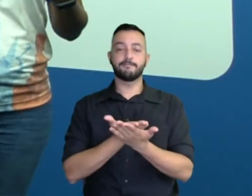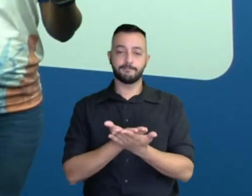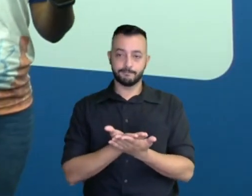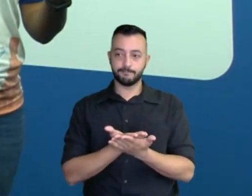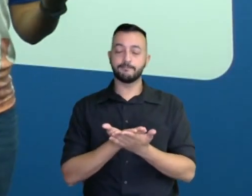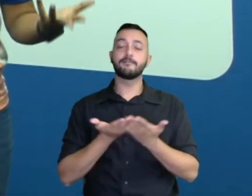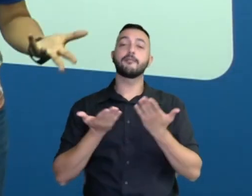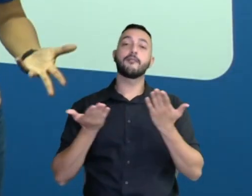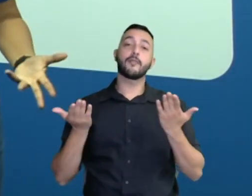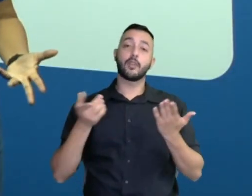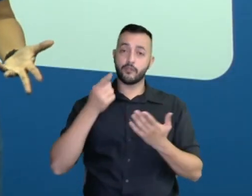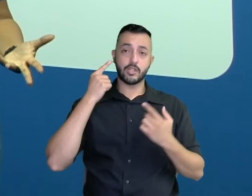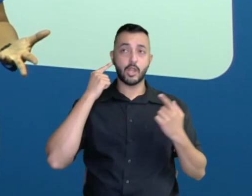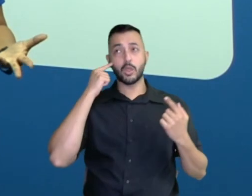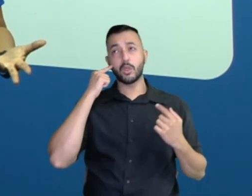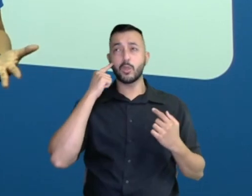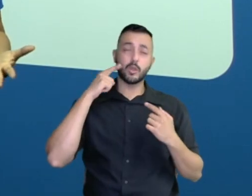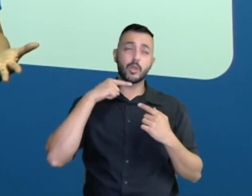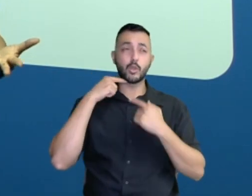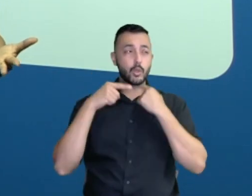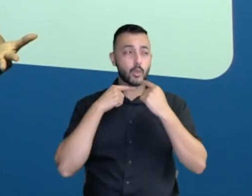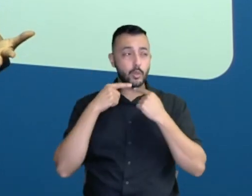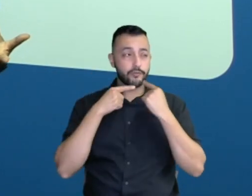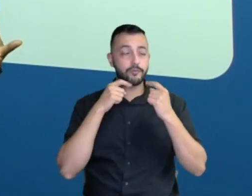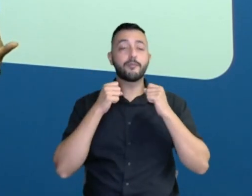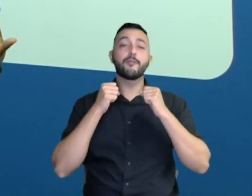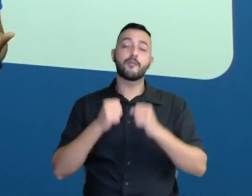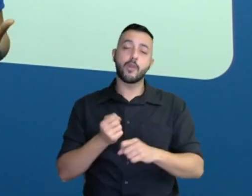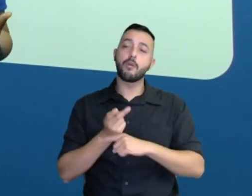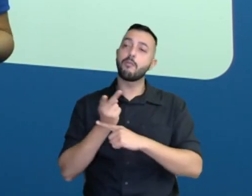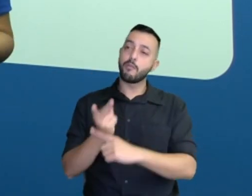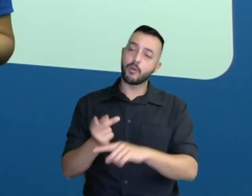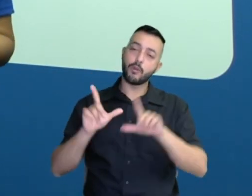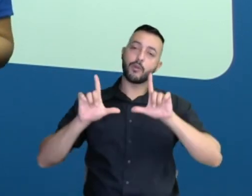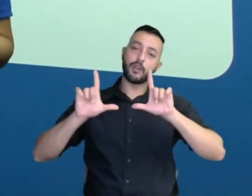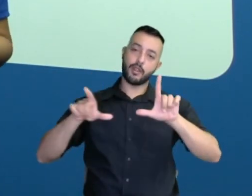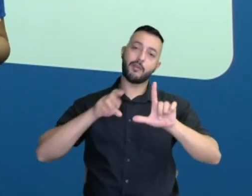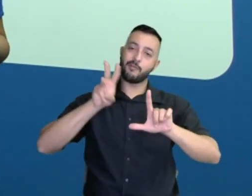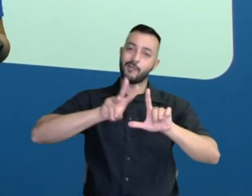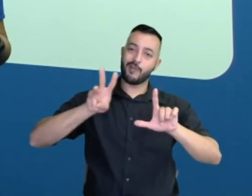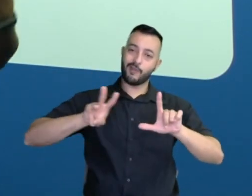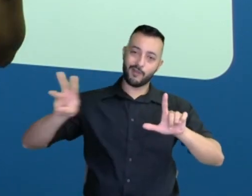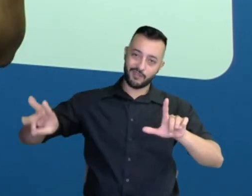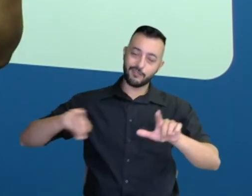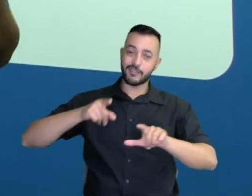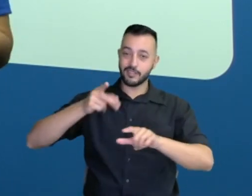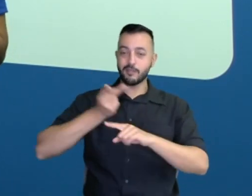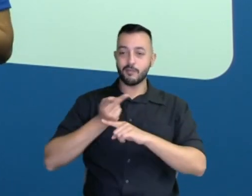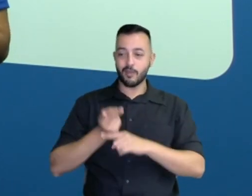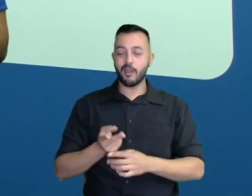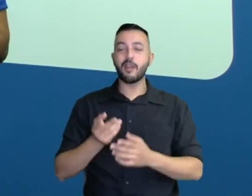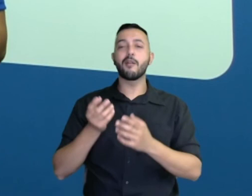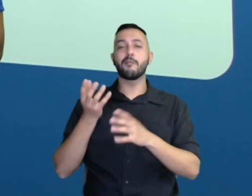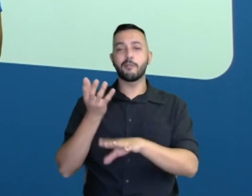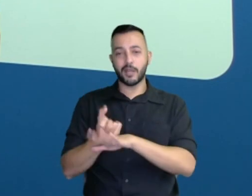E aí, qualquer dúvida, vocês podem procurar lá o blog, certo? Para dar uma revisada no assunto,